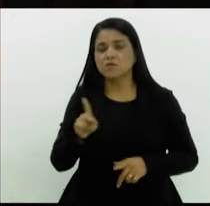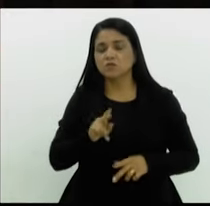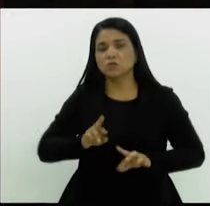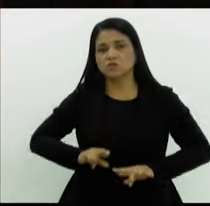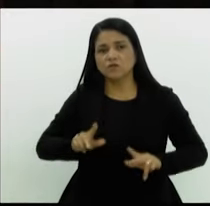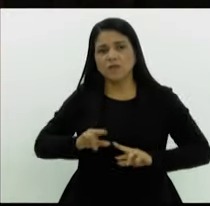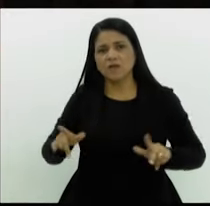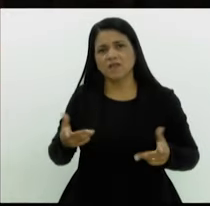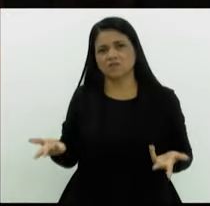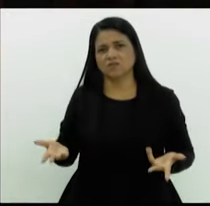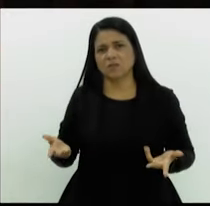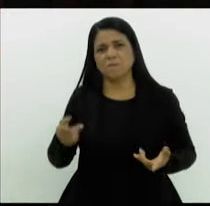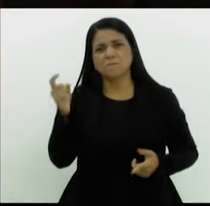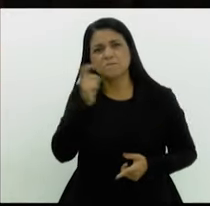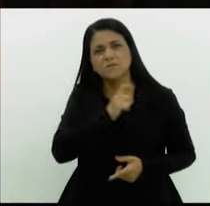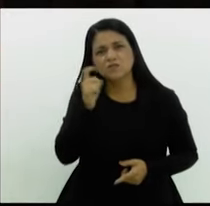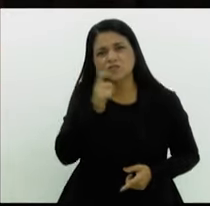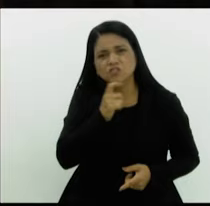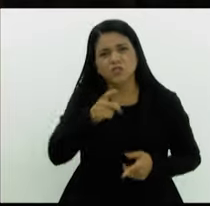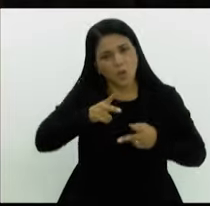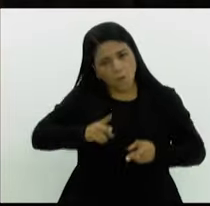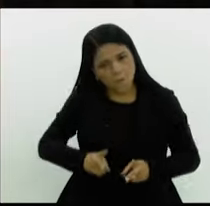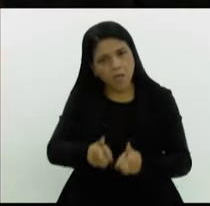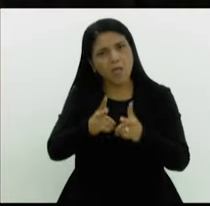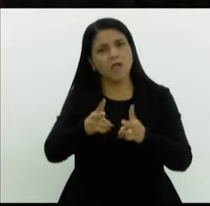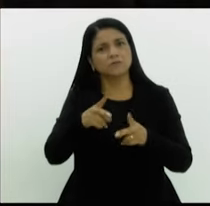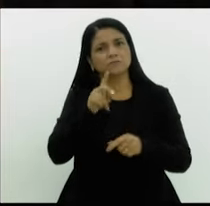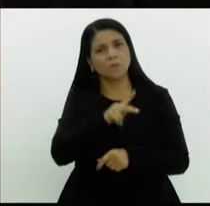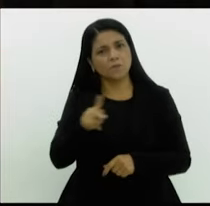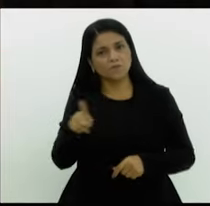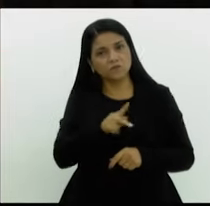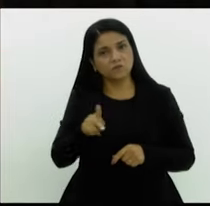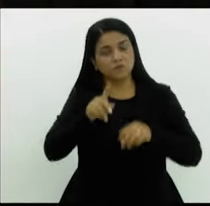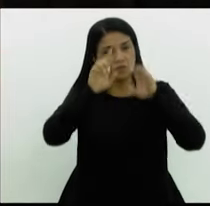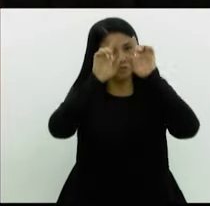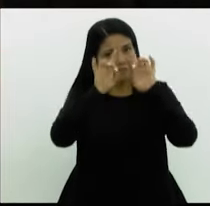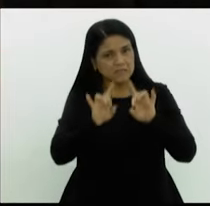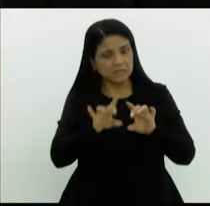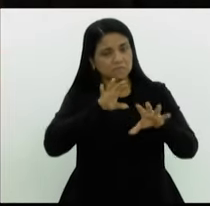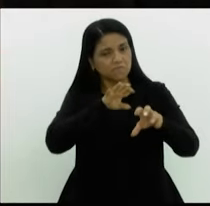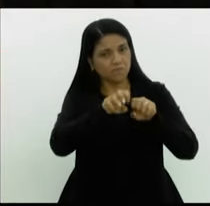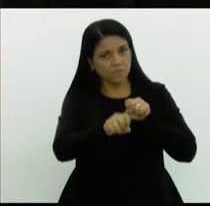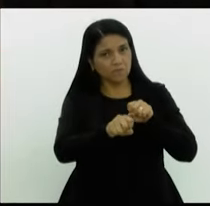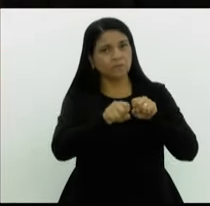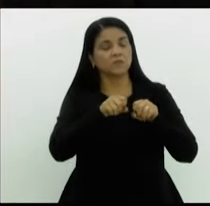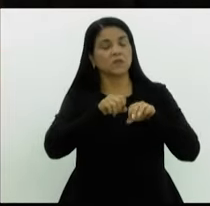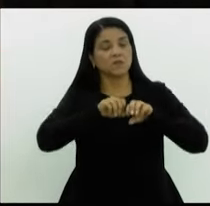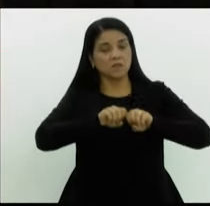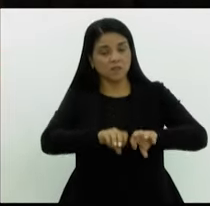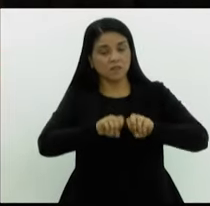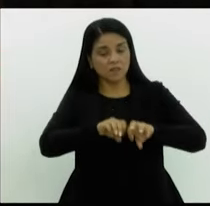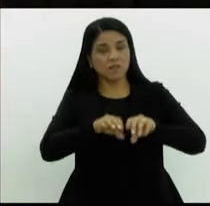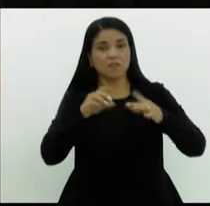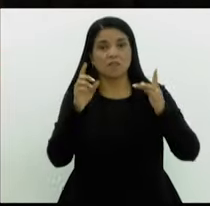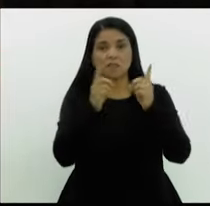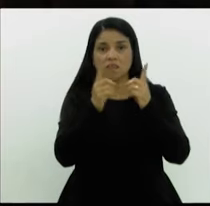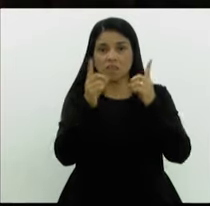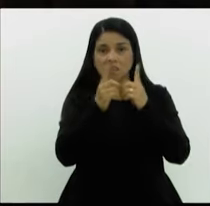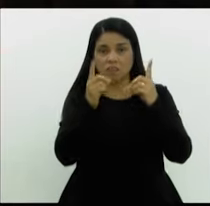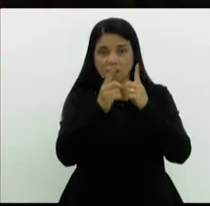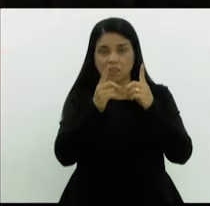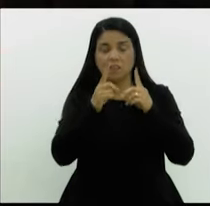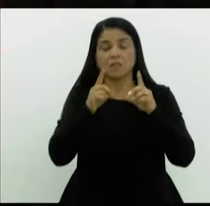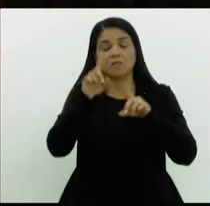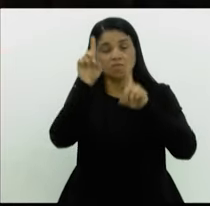Isso é mentira. São os mesmos professores que se especializam no atendimento ao estudante com deficiência, que vão